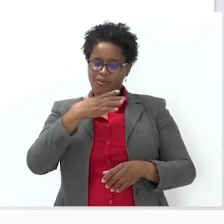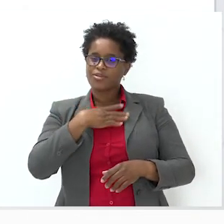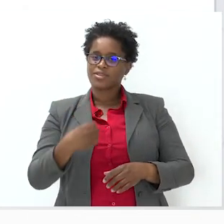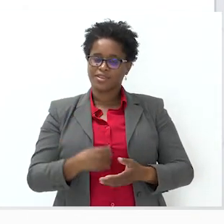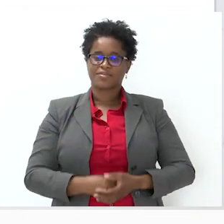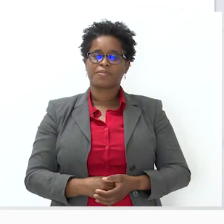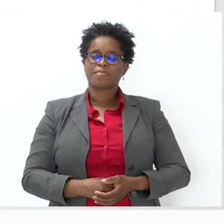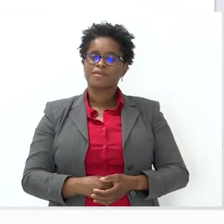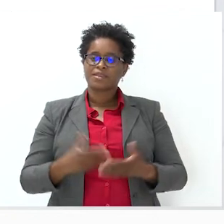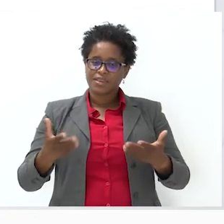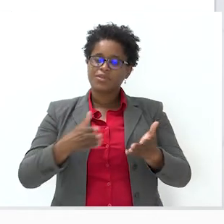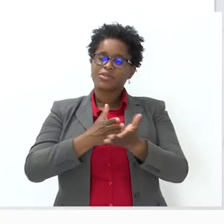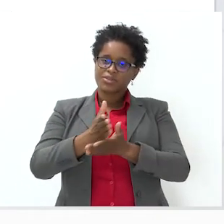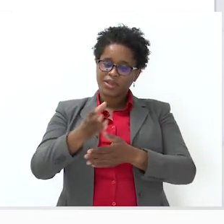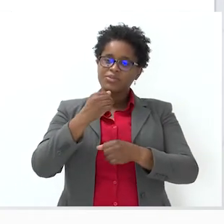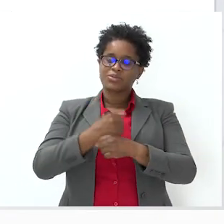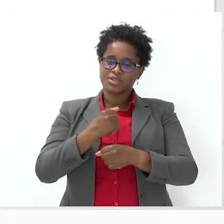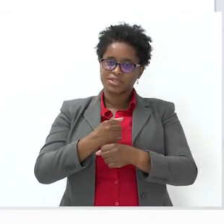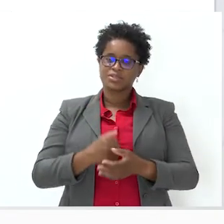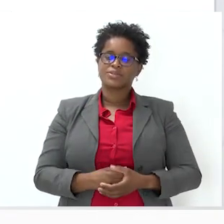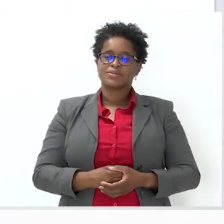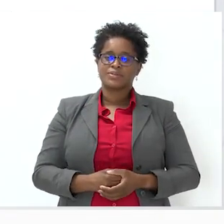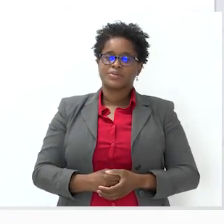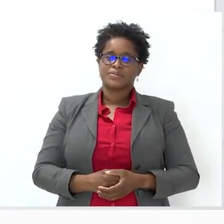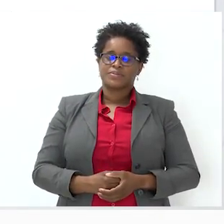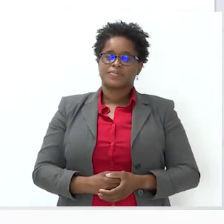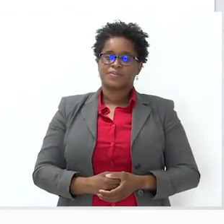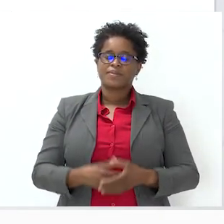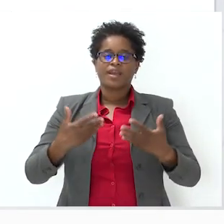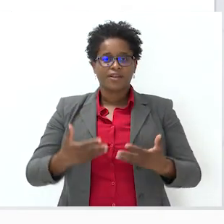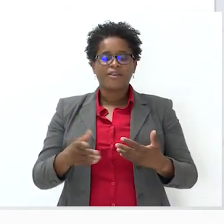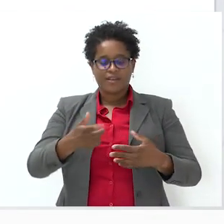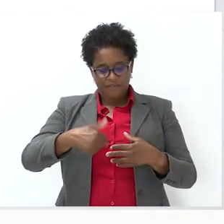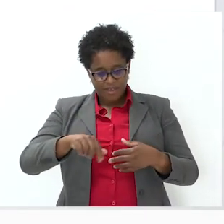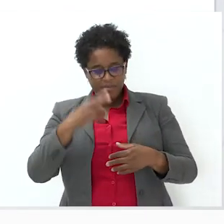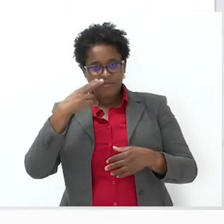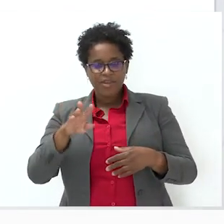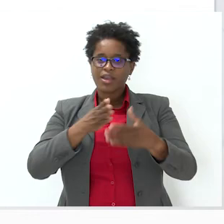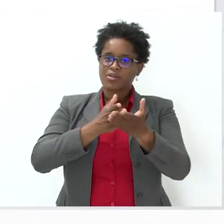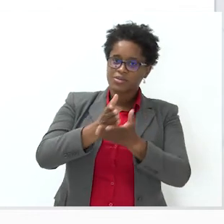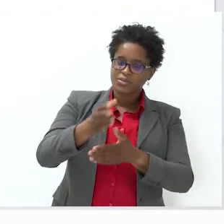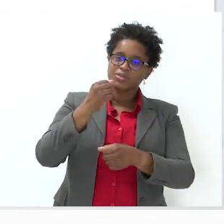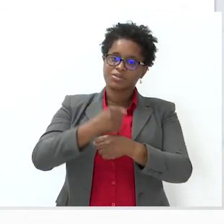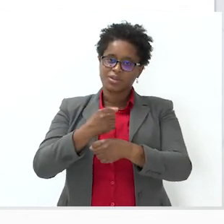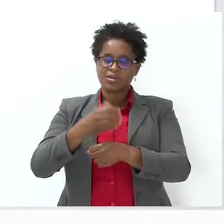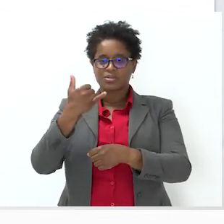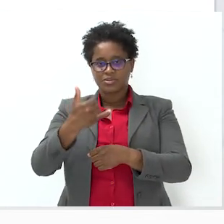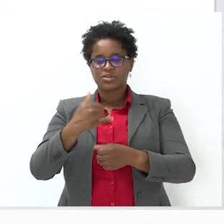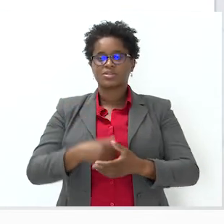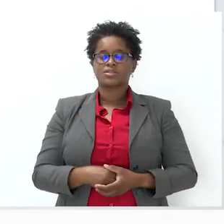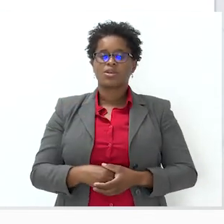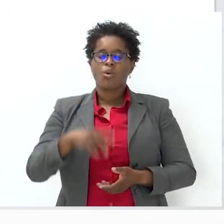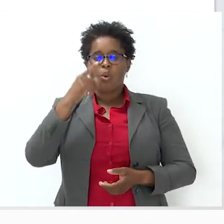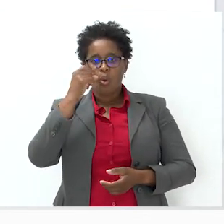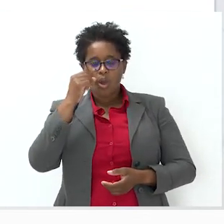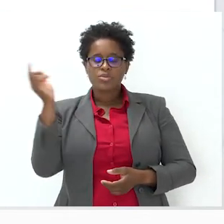gostei. Ainda, continuando com os exercícios, Agora vamos ver a continuação do exercício 2.